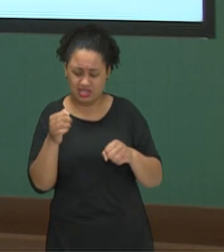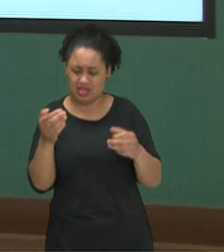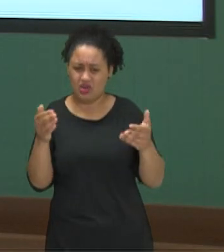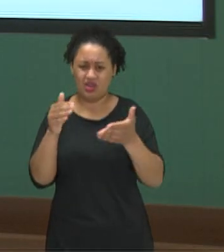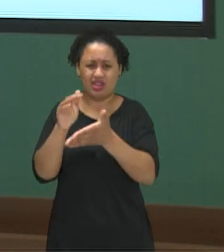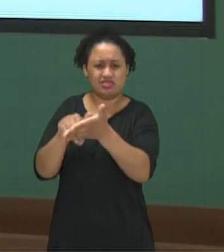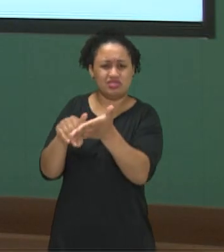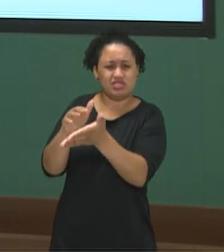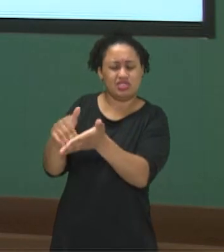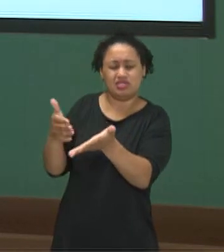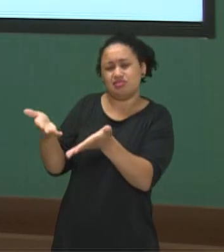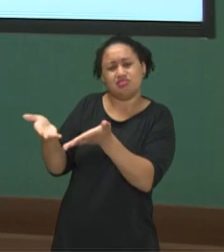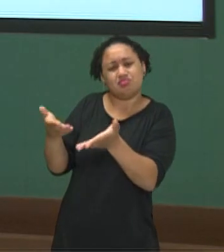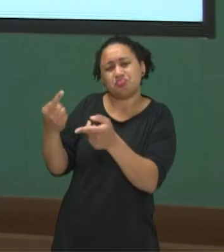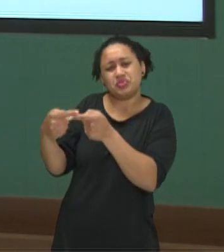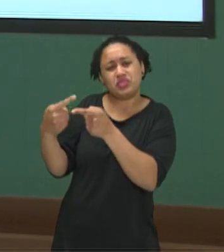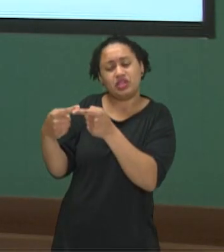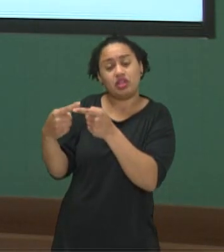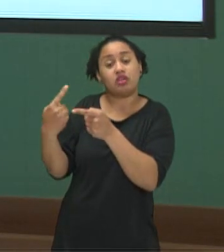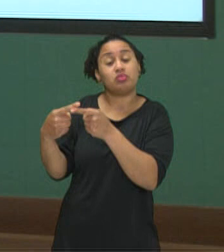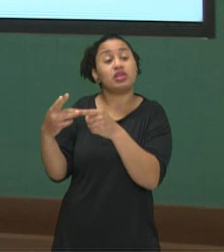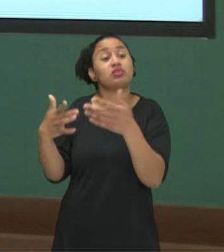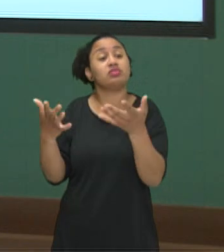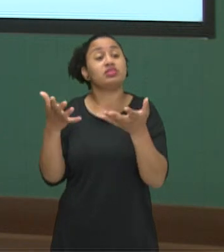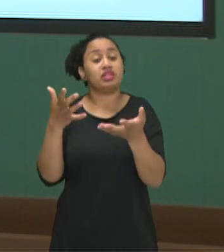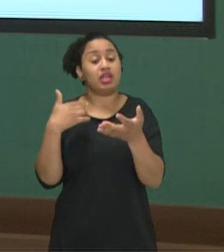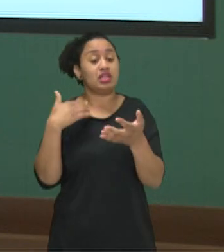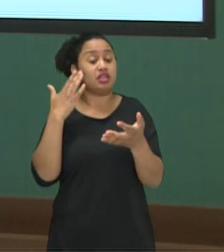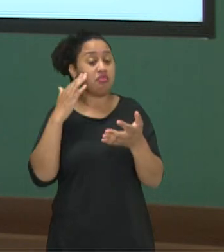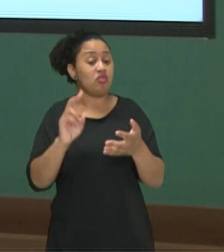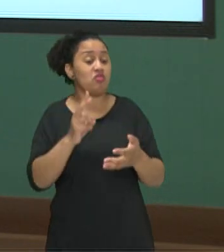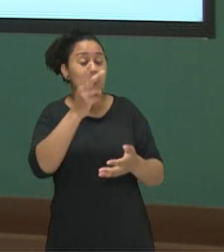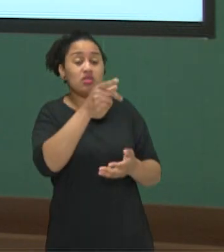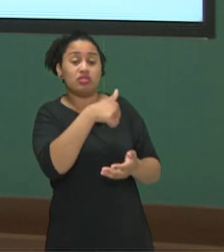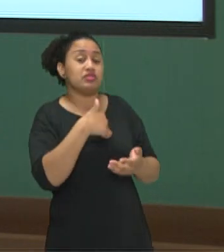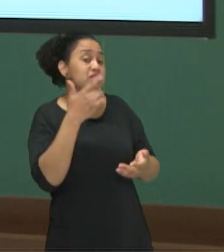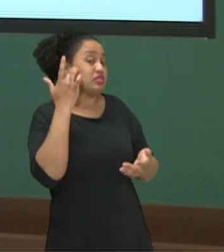Por que isso? Porque quando você quer descobrir um valor desconhecido